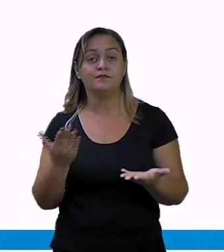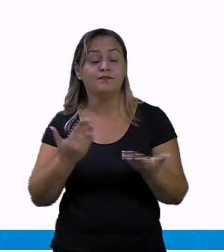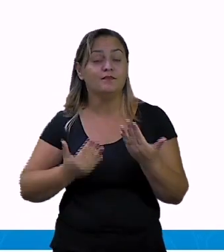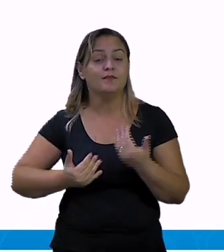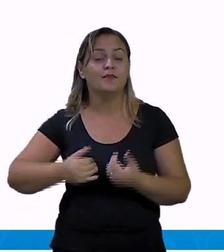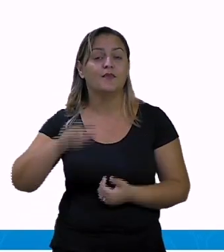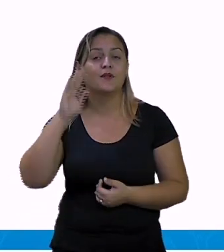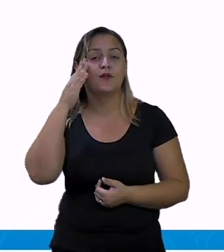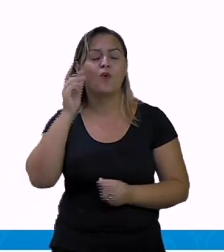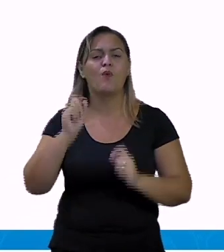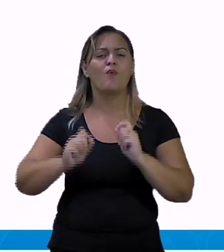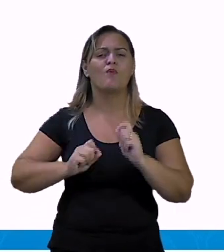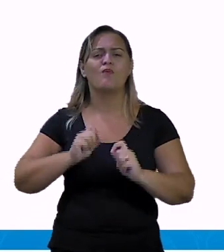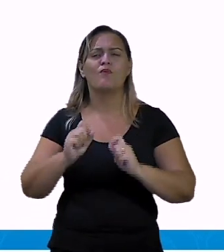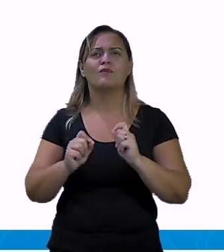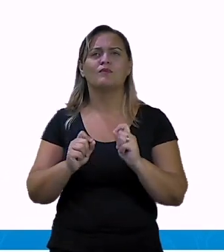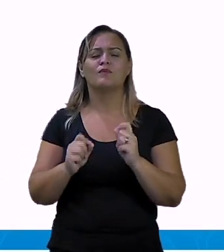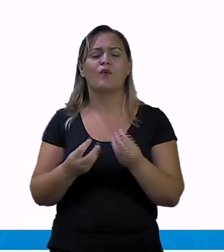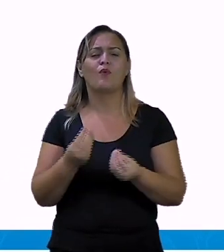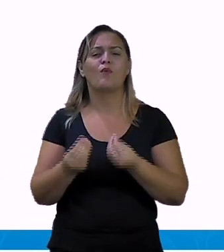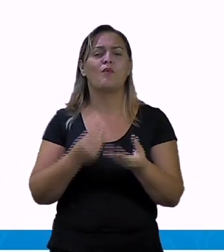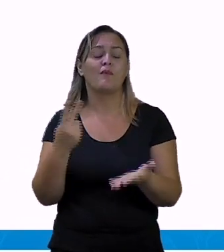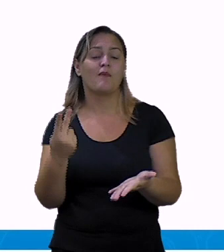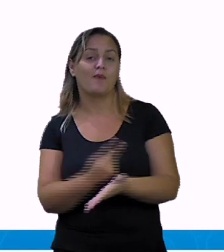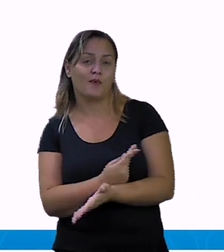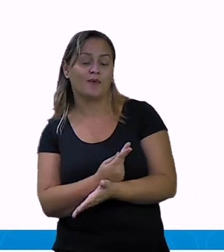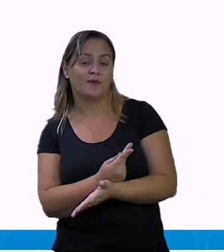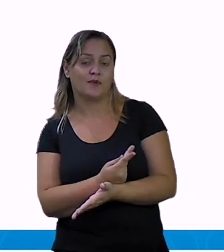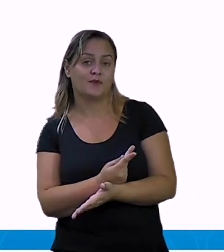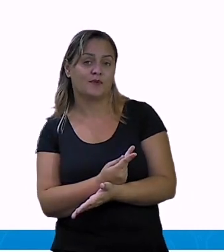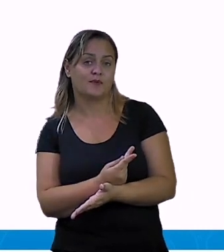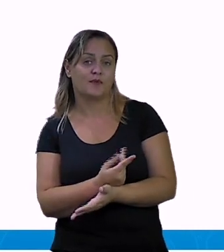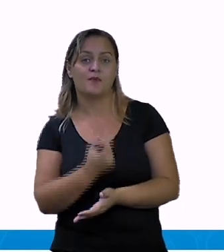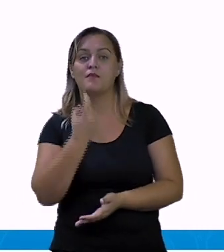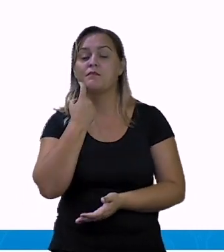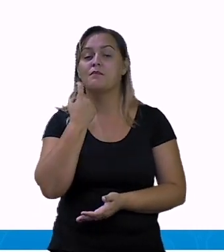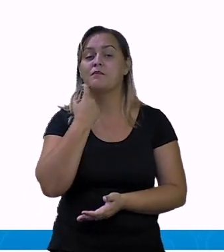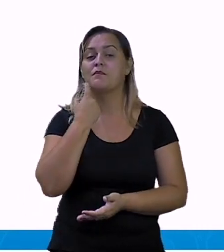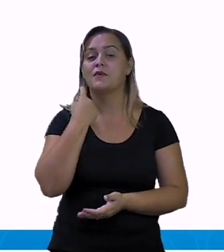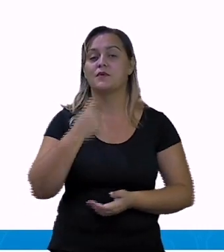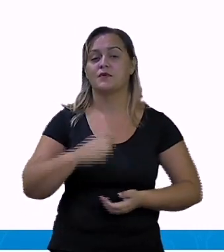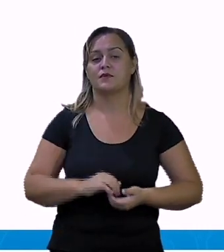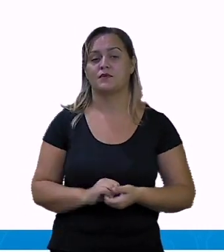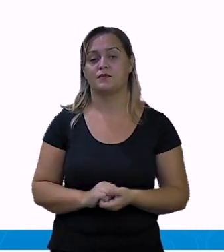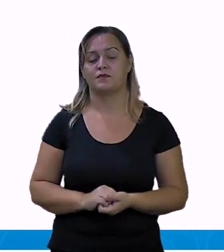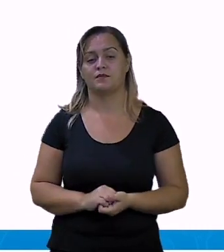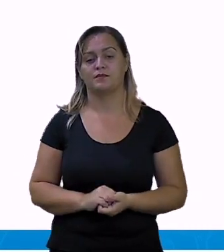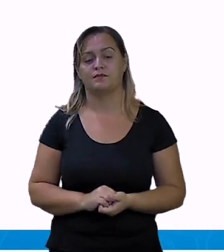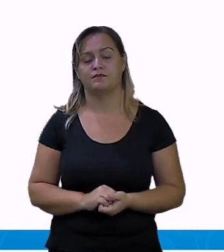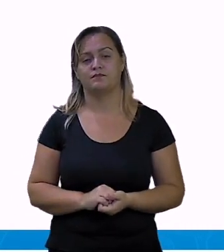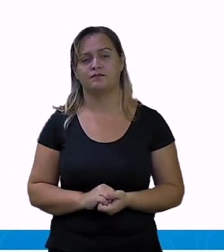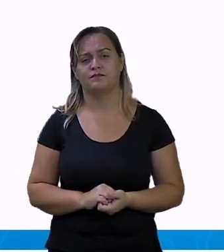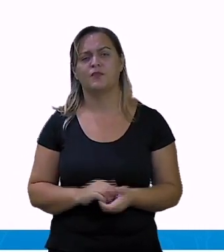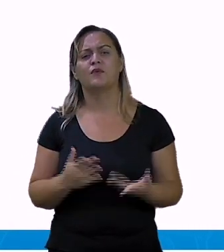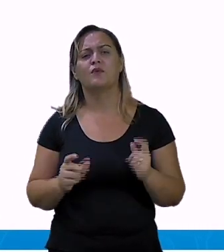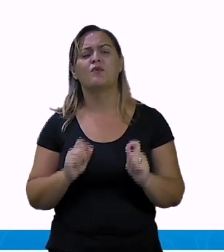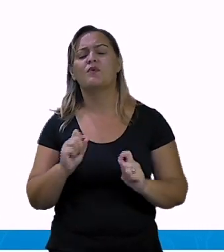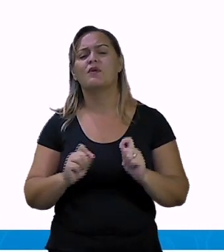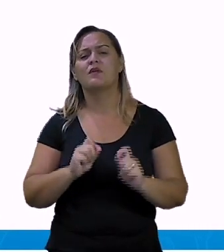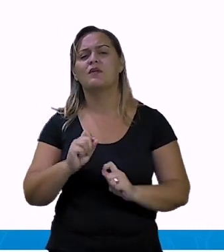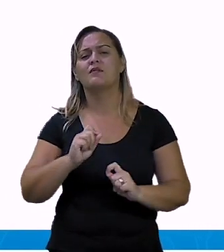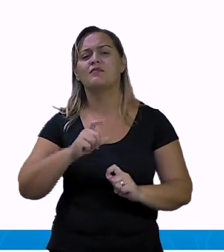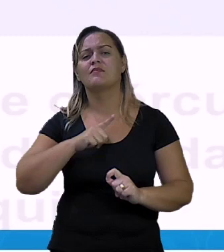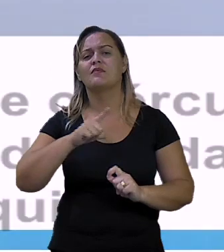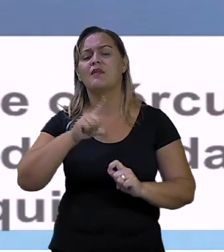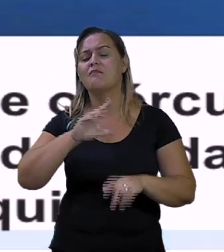todo esse universo acontece além dos peixes mais nós temos que